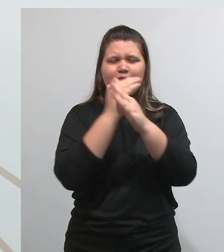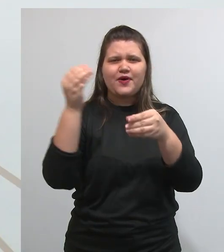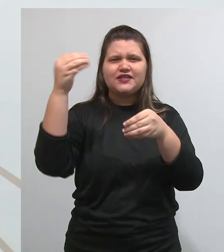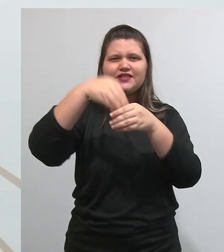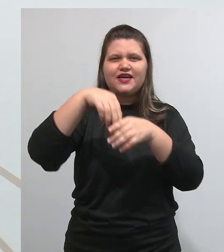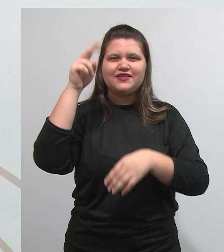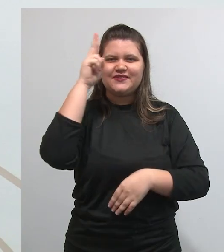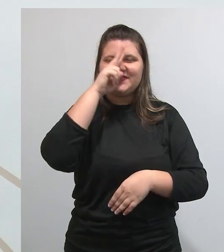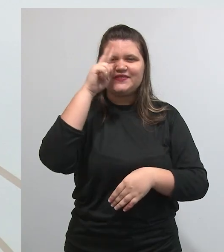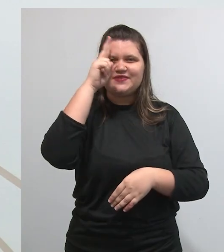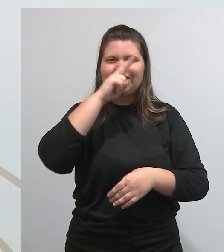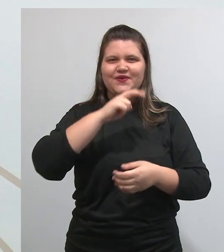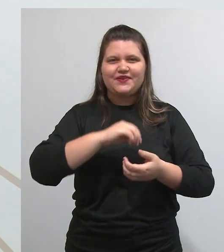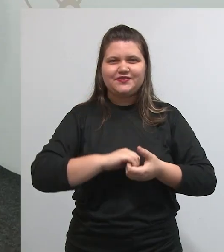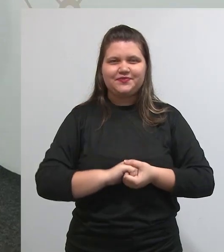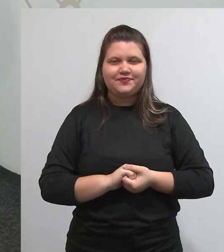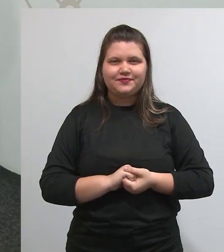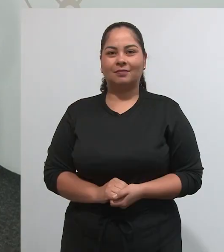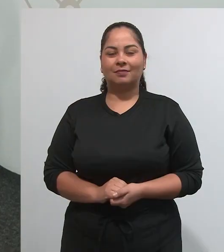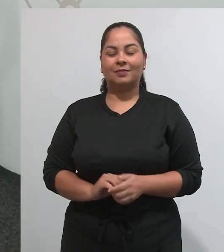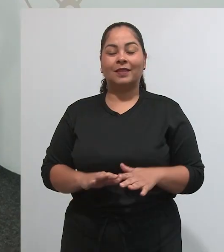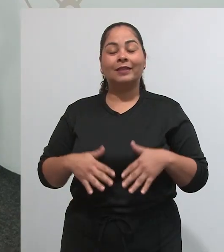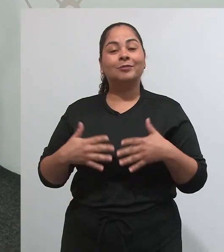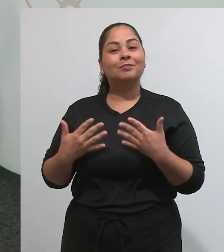Aí são muitas perguntas, mas conta.